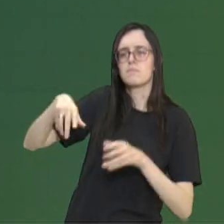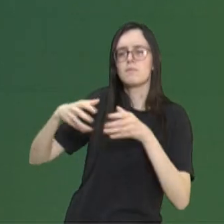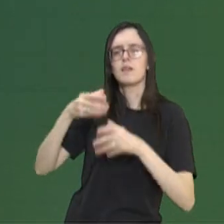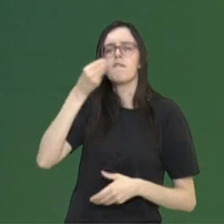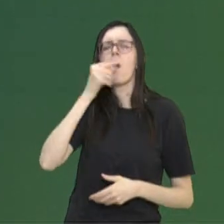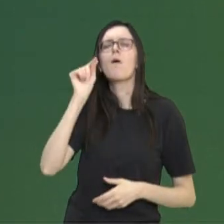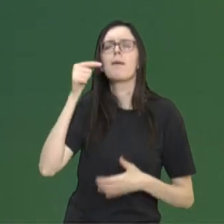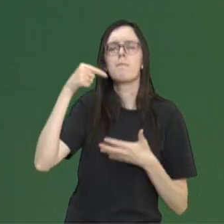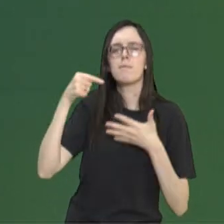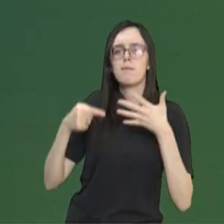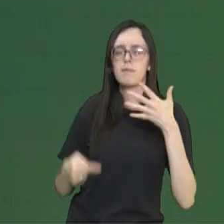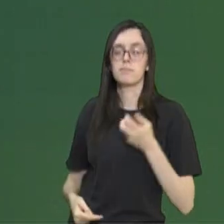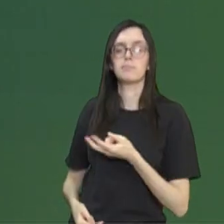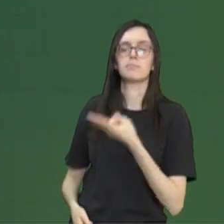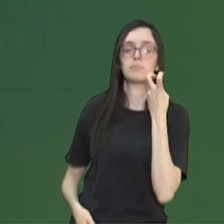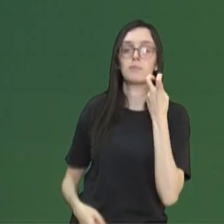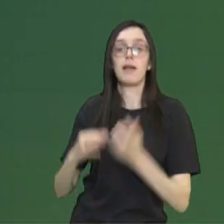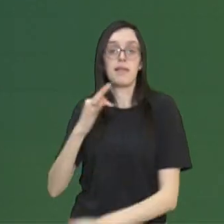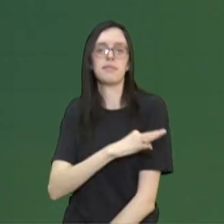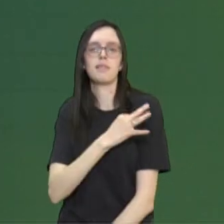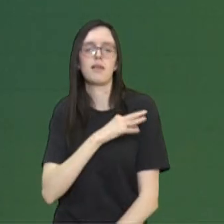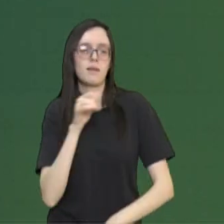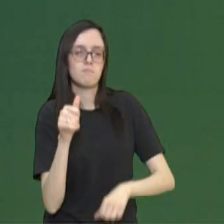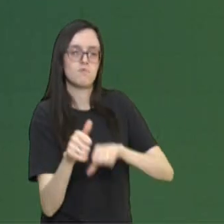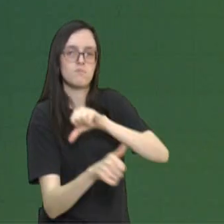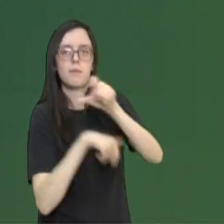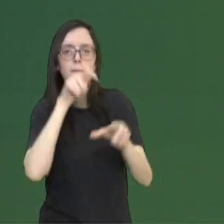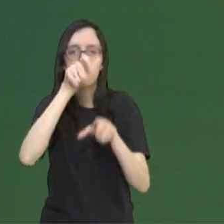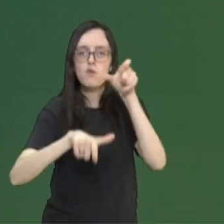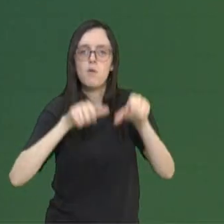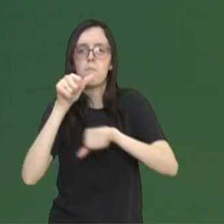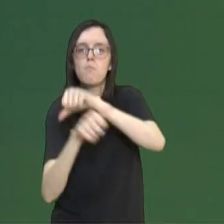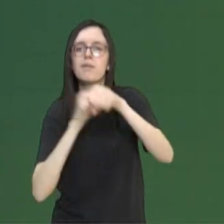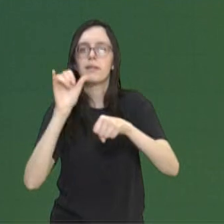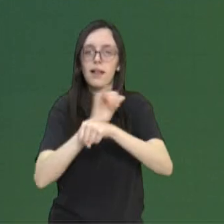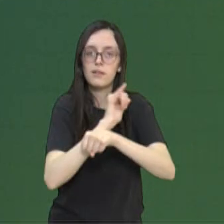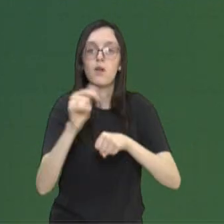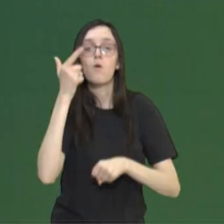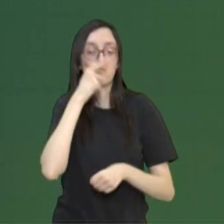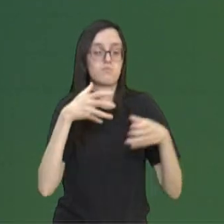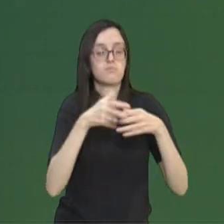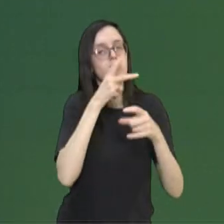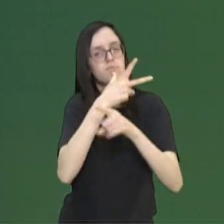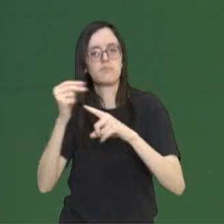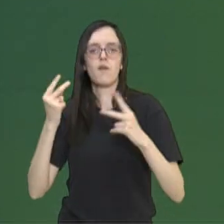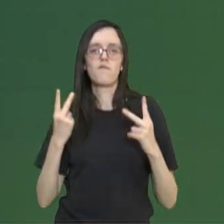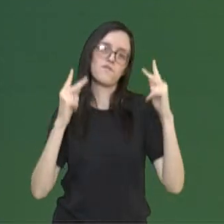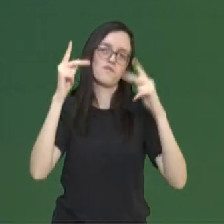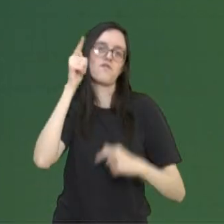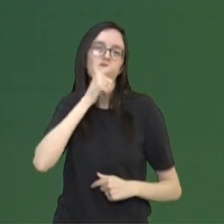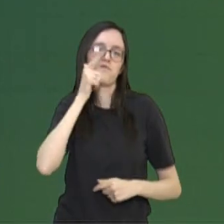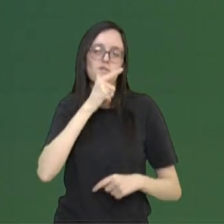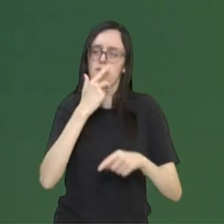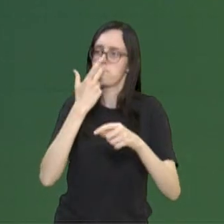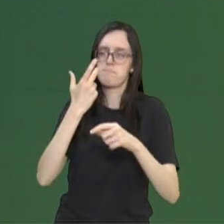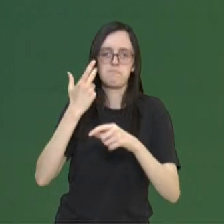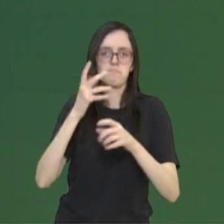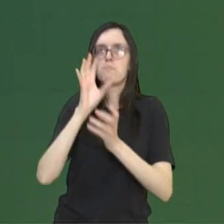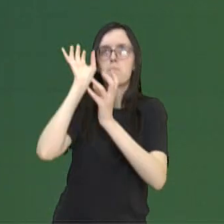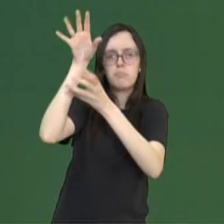táticos específicos que vão trabalhar com essa questão, né? Que são as estratégias para superar. Então, a gente observa a